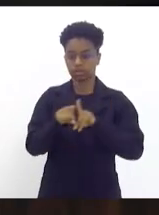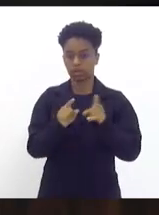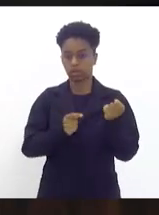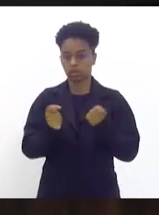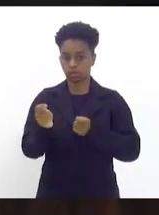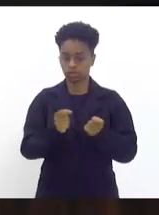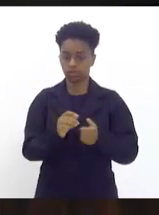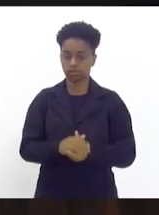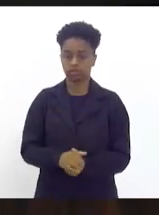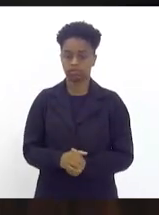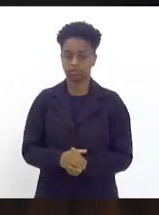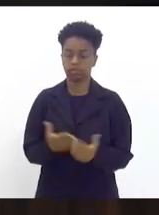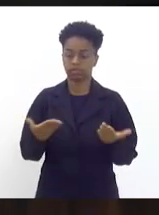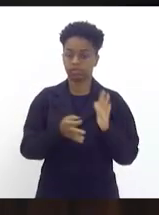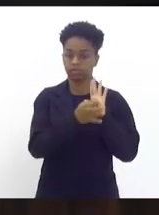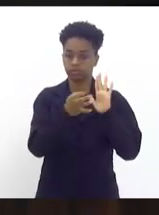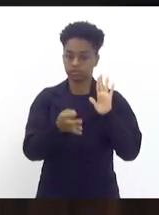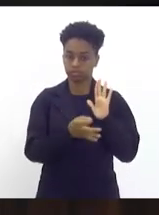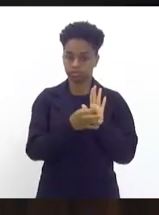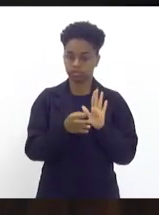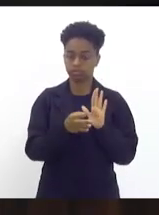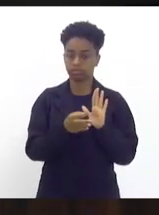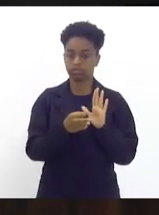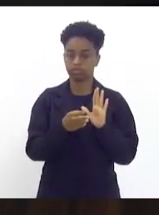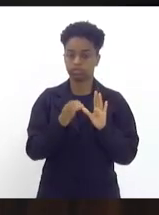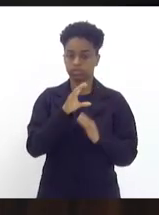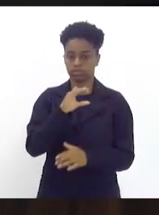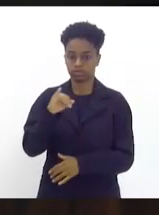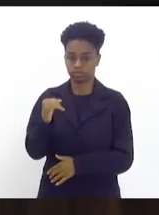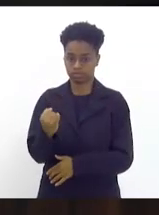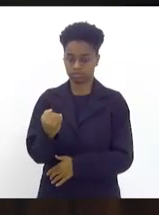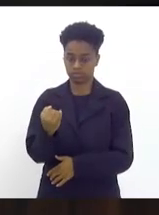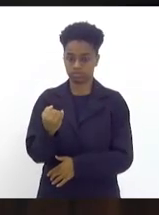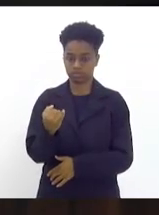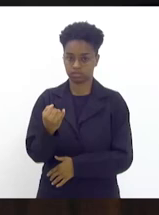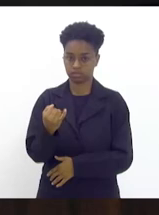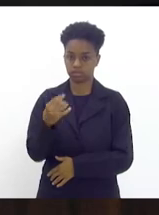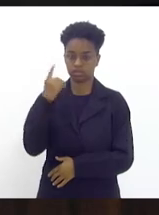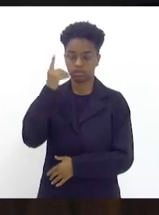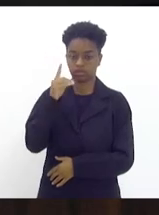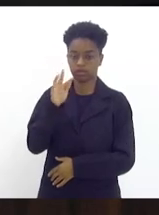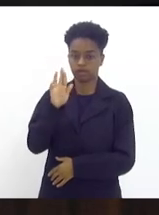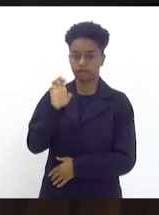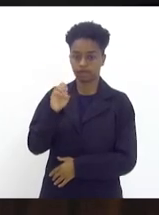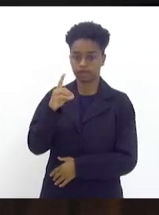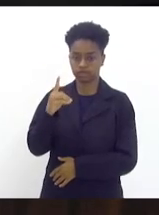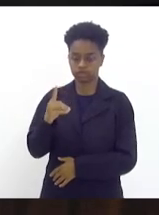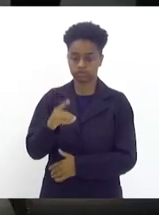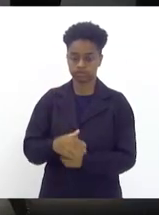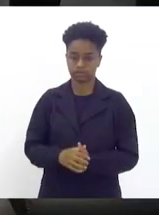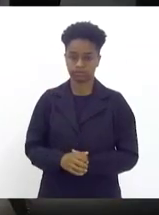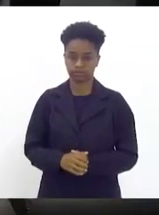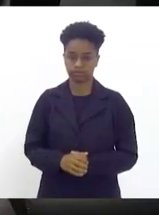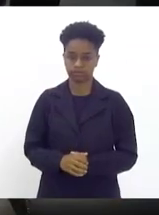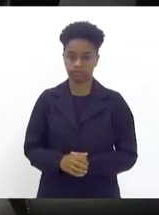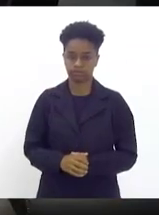para emitir parecer pela comissão de condições de Justiça nome Deputado Fred Pacheco